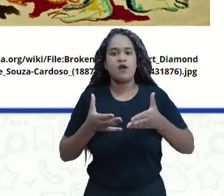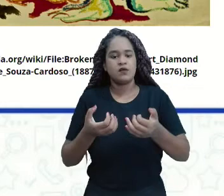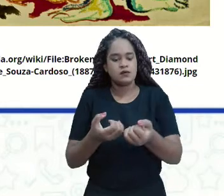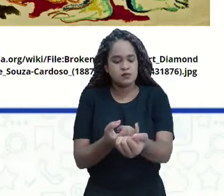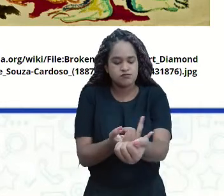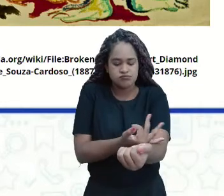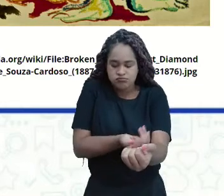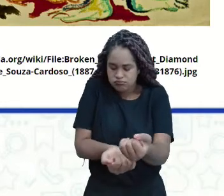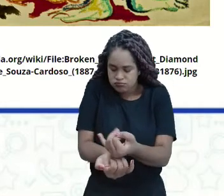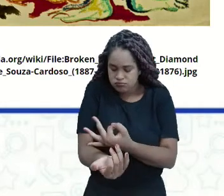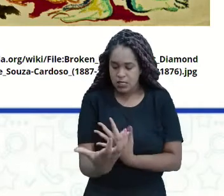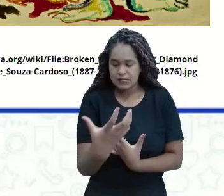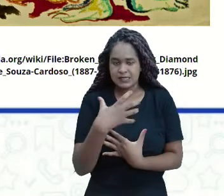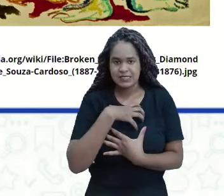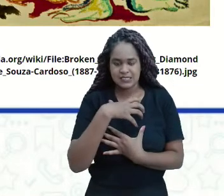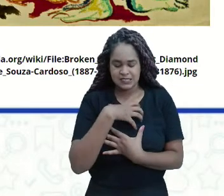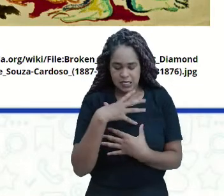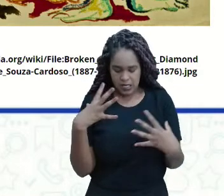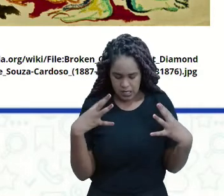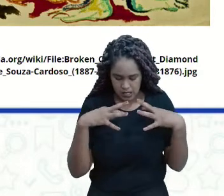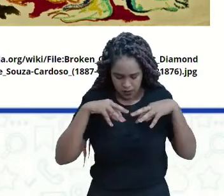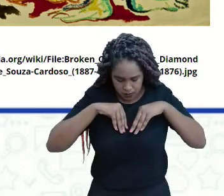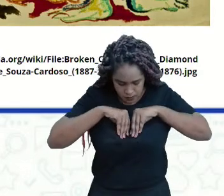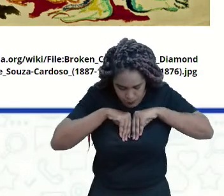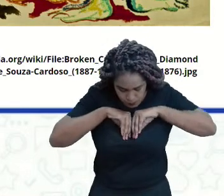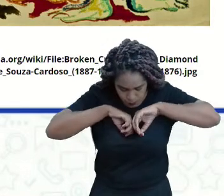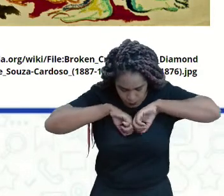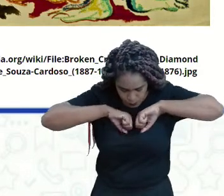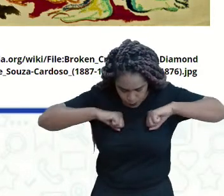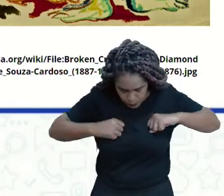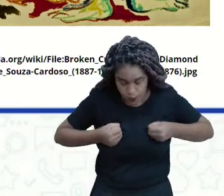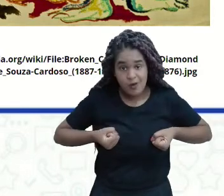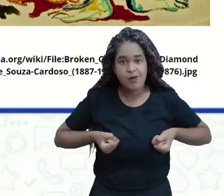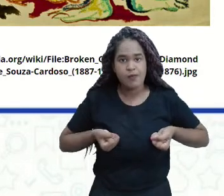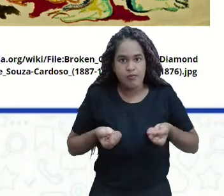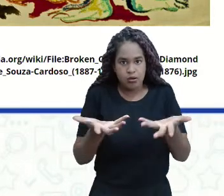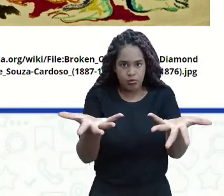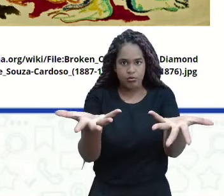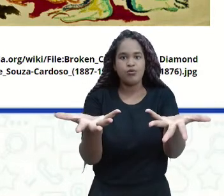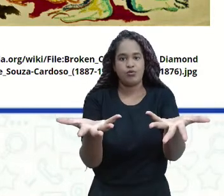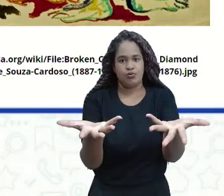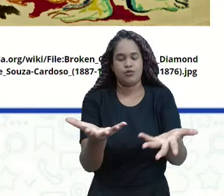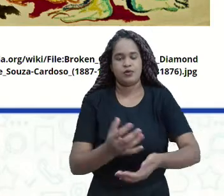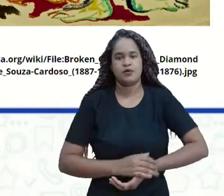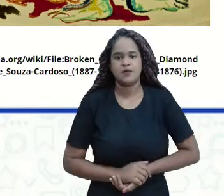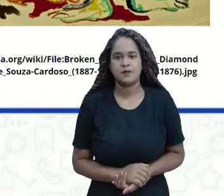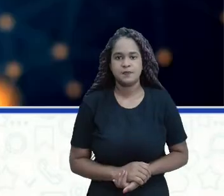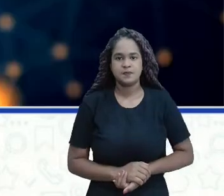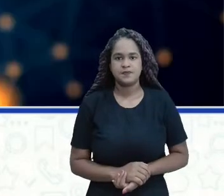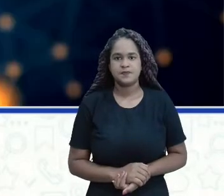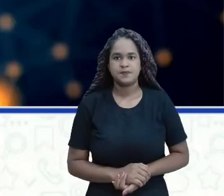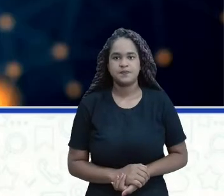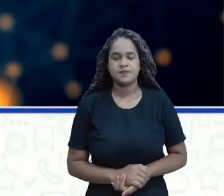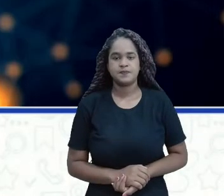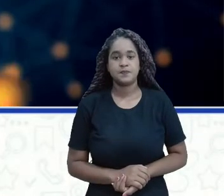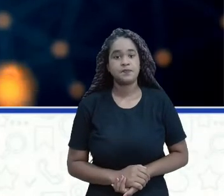a emoção que o artista pudesse evocar ali na imagem. E o